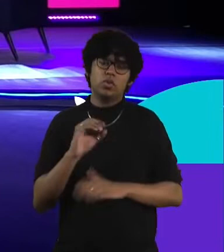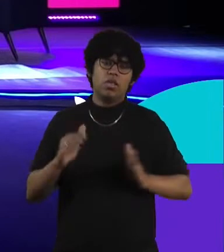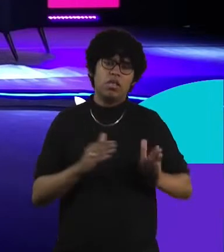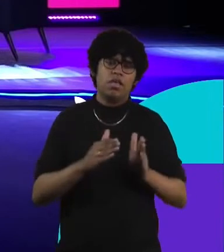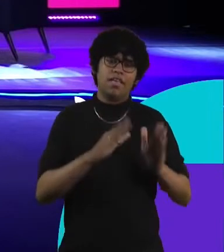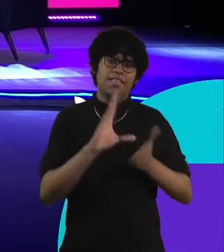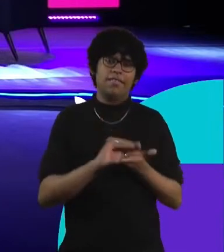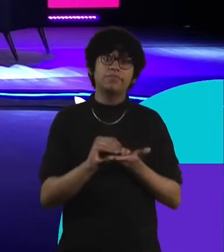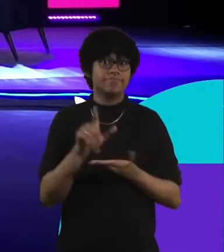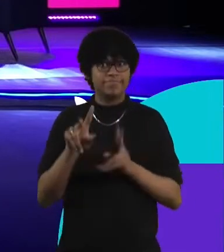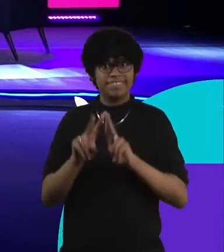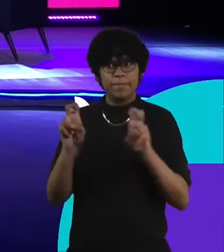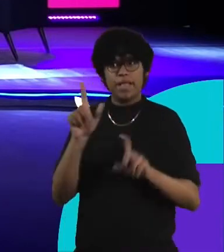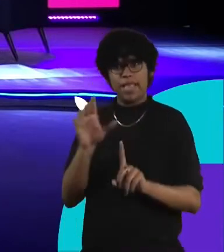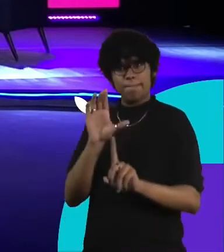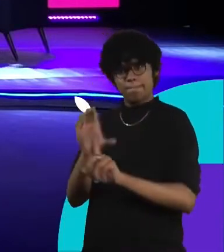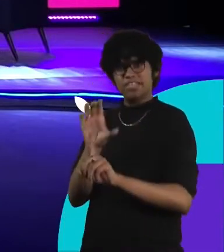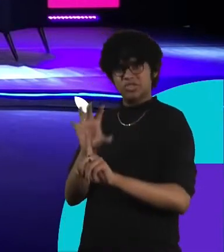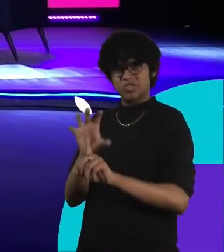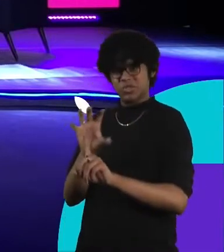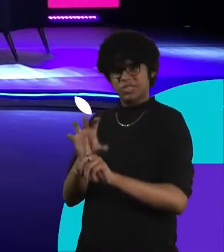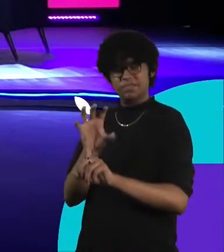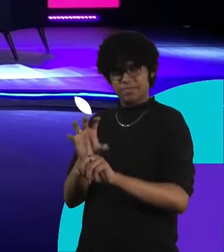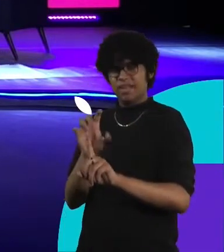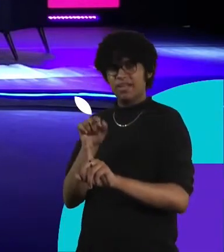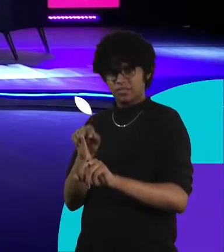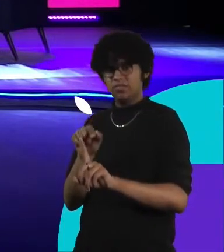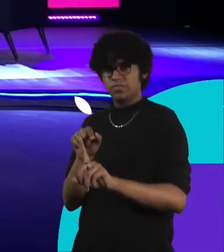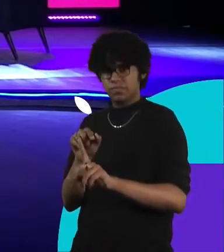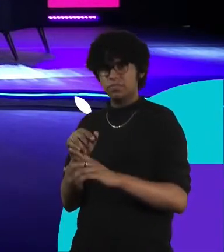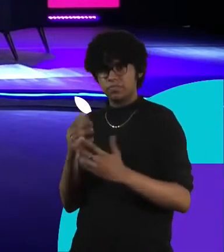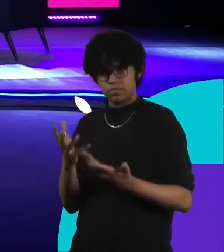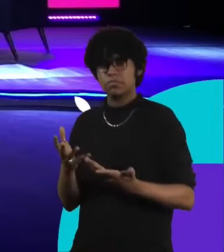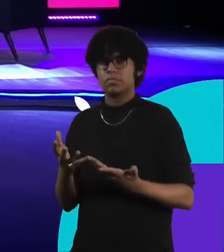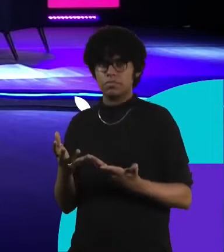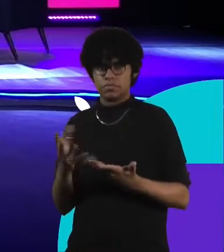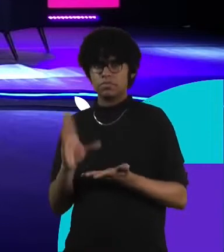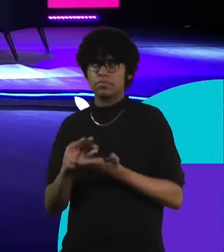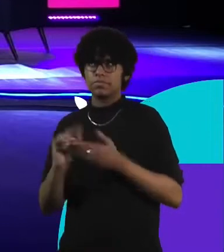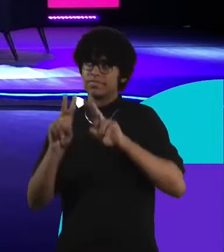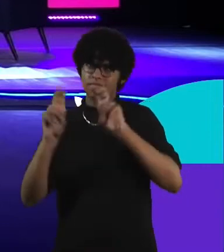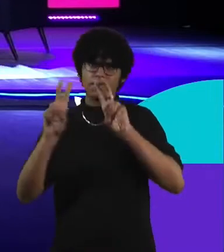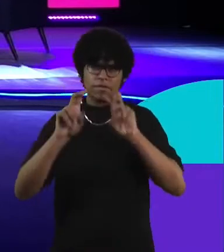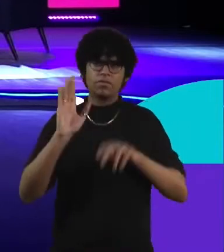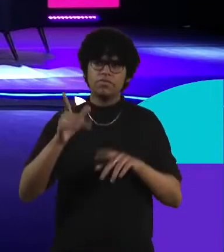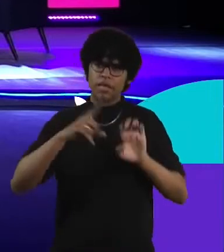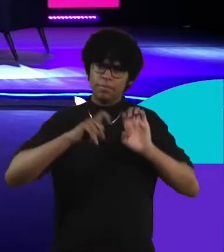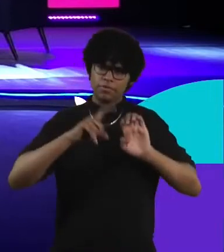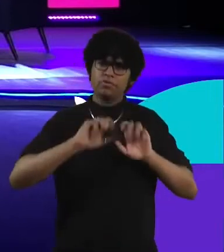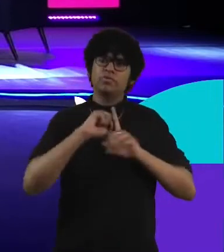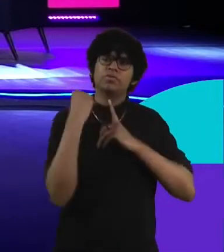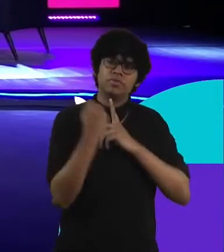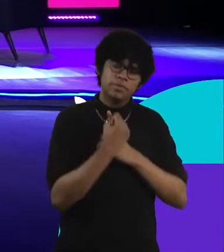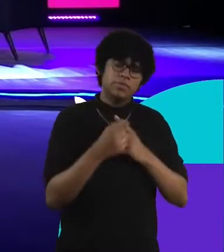ano foi justamente a mensuração de impacto. A gente já trabalhou com diversos temas, então trabalhamos aí com temas mais relacionados a empreendedorismo social,